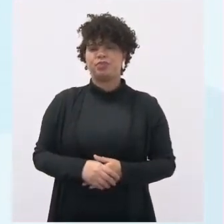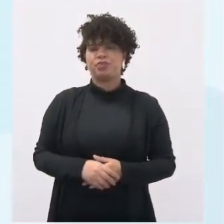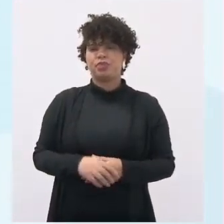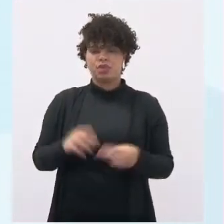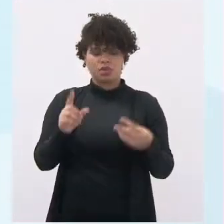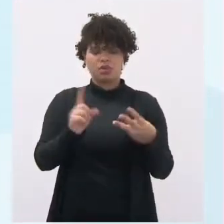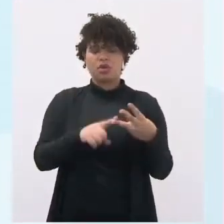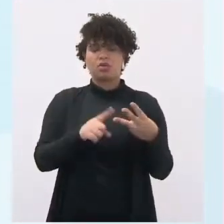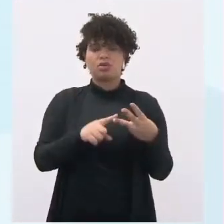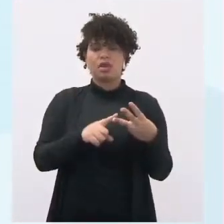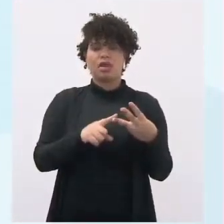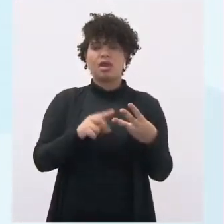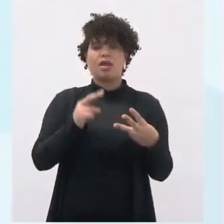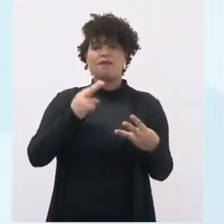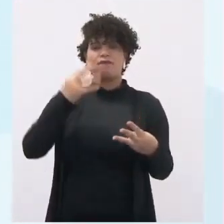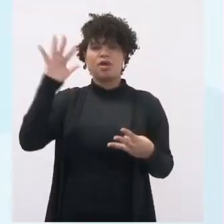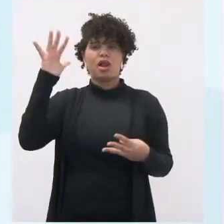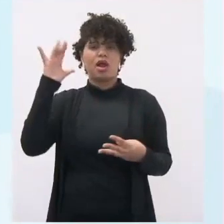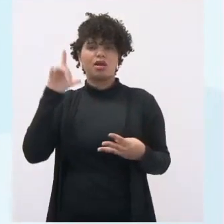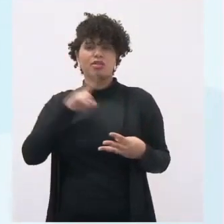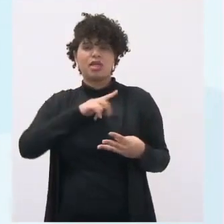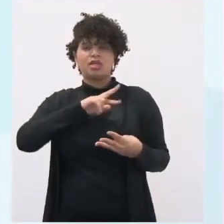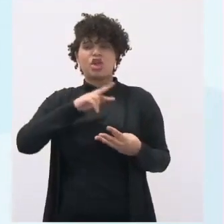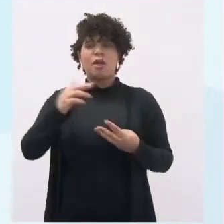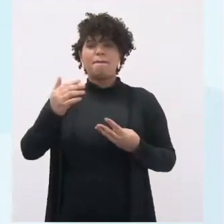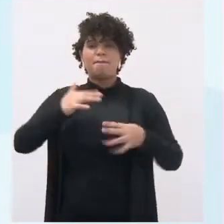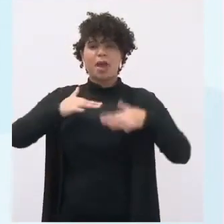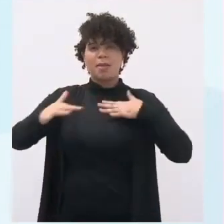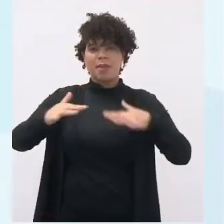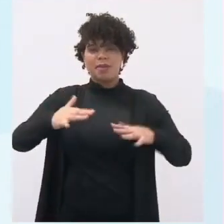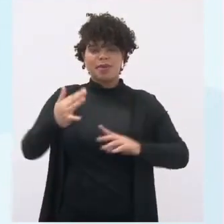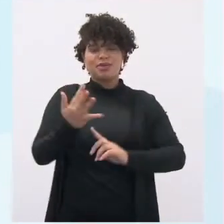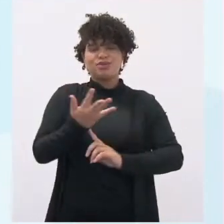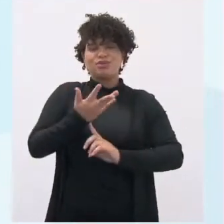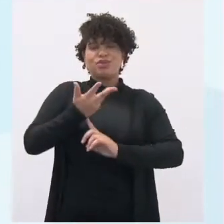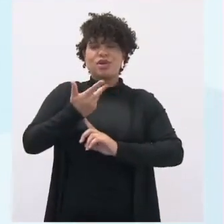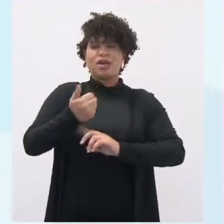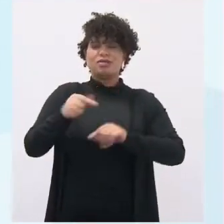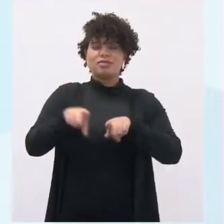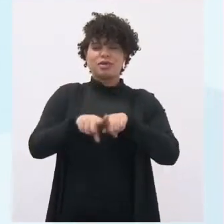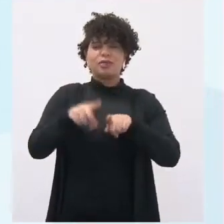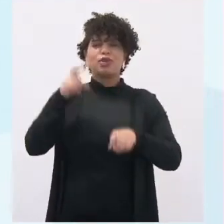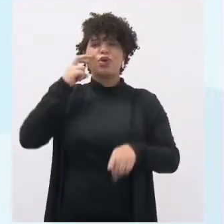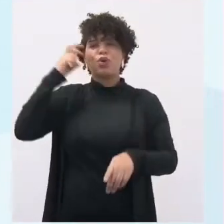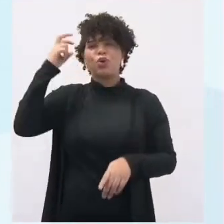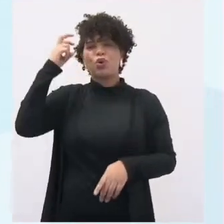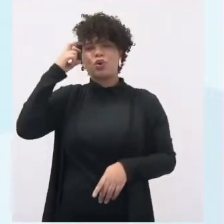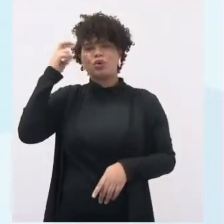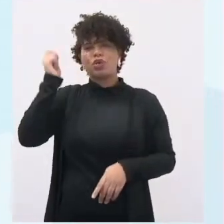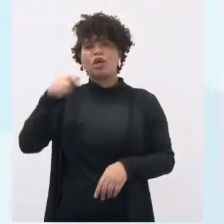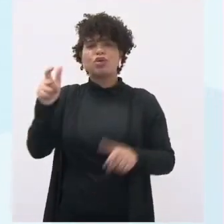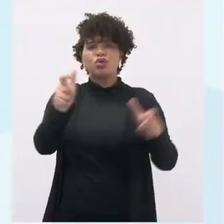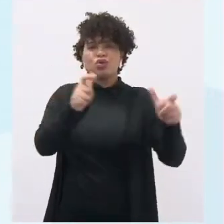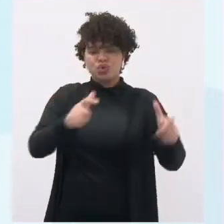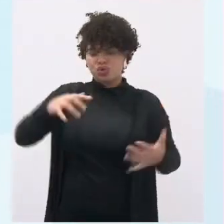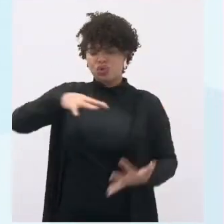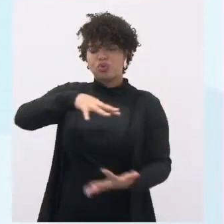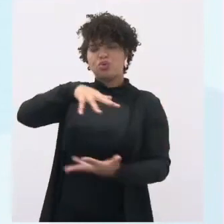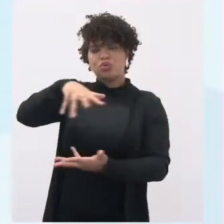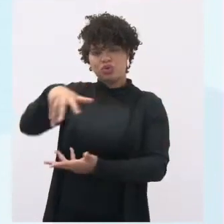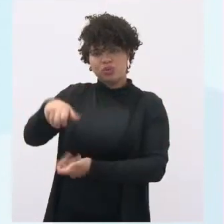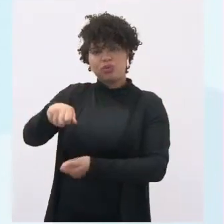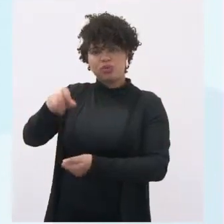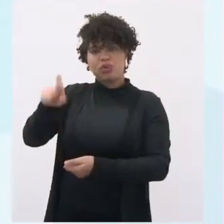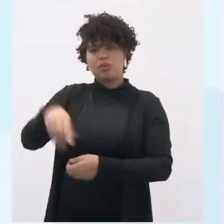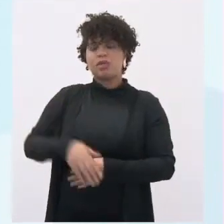Valorizar e fruir as diversas manifestações artísticas e culturais, das locais às mundiais, né? Então,